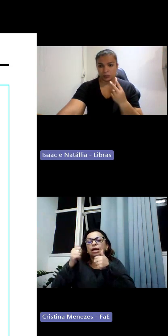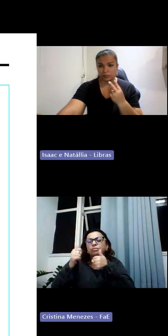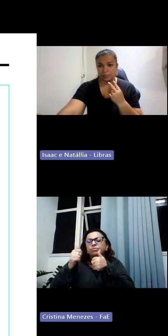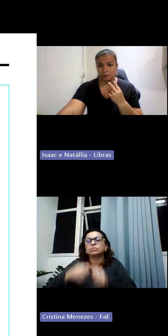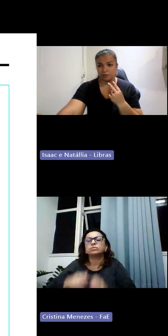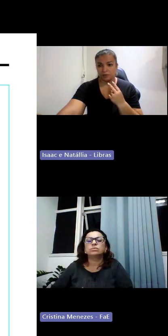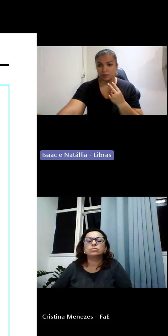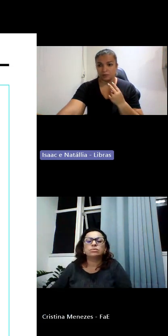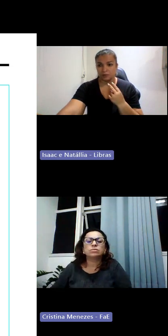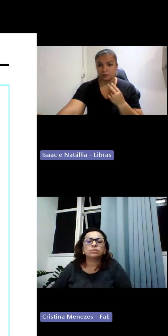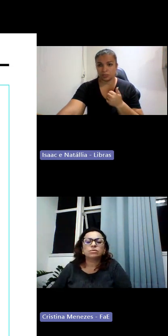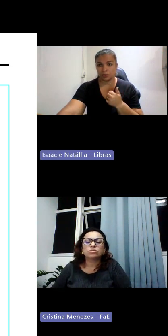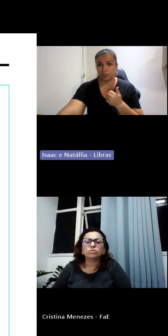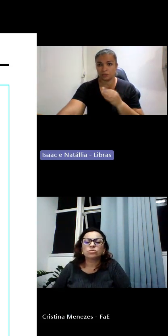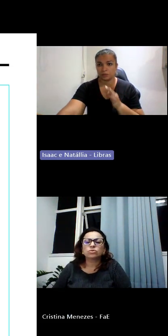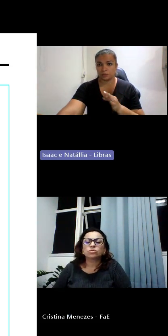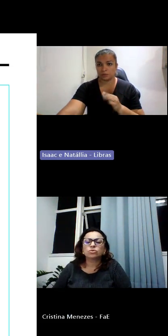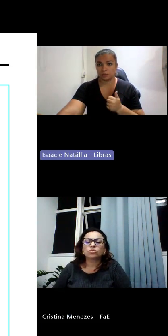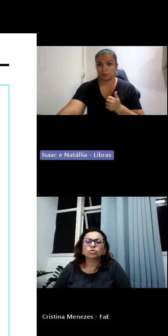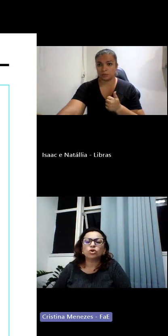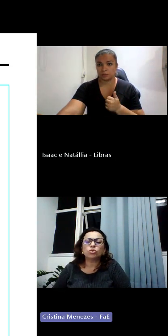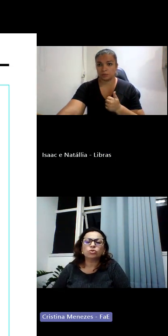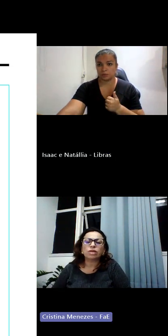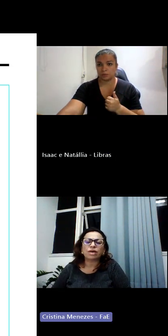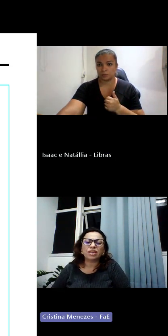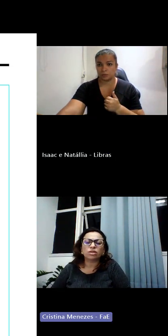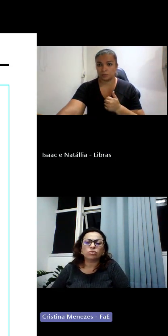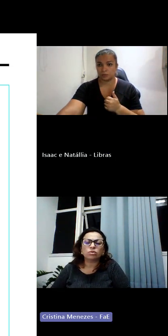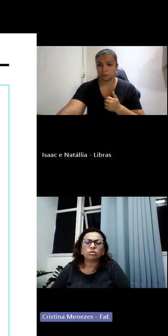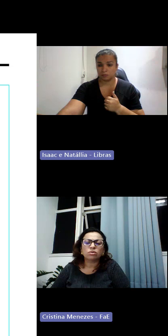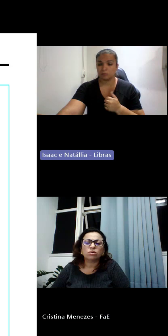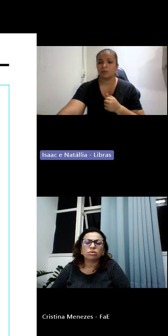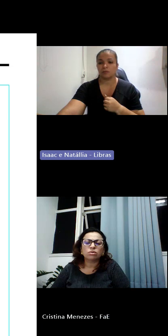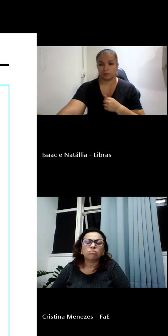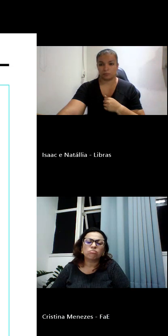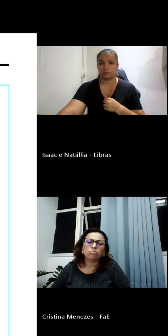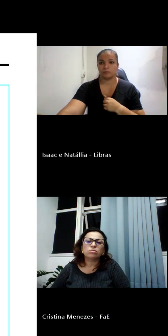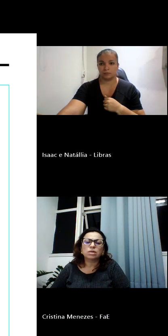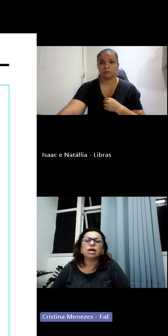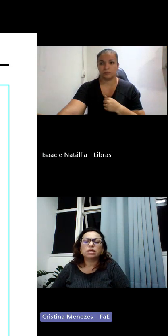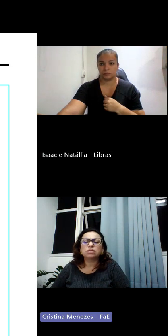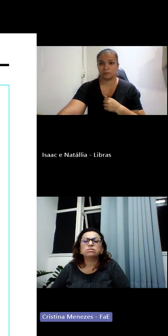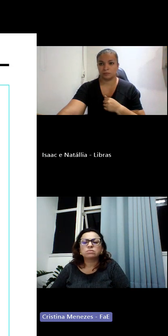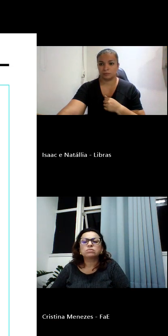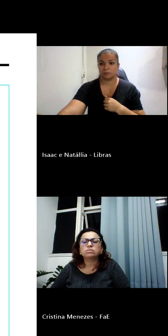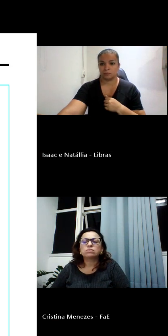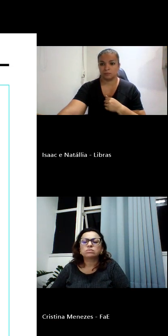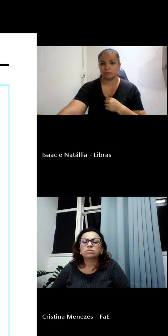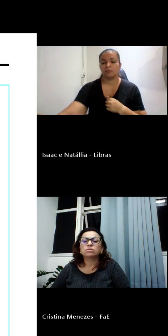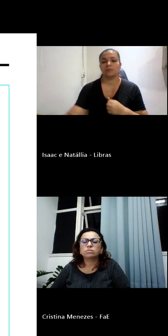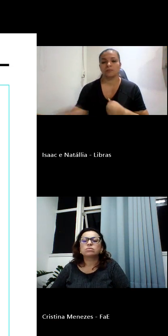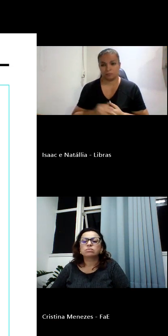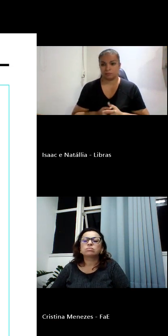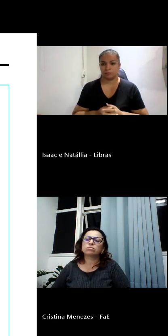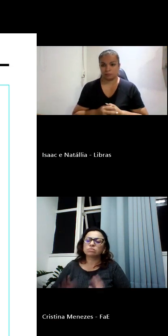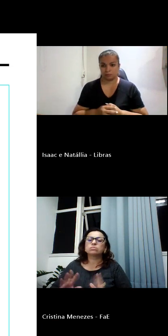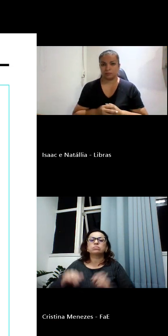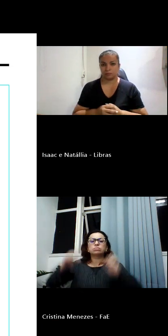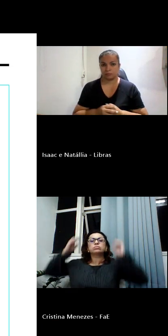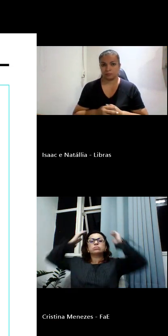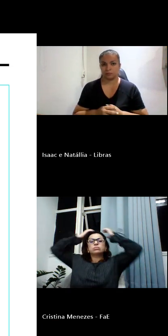Mas vocês voltar. conseguem me ver direitinho? Todo mundo tá Sim. vendo? As duas estão em destaque e o